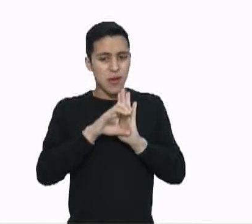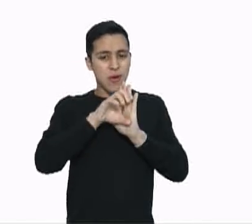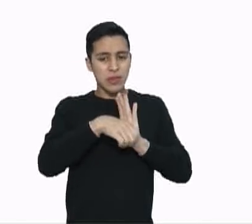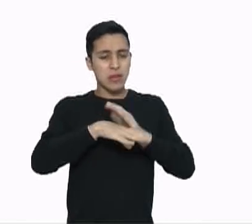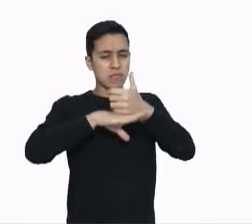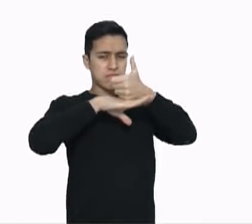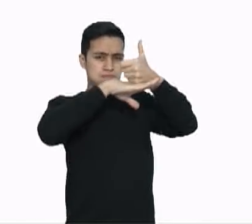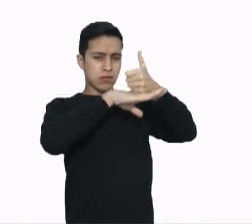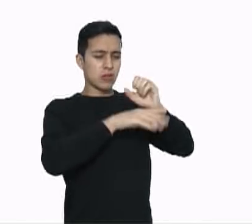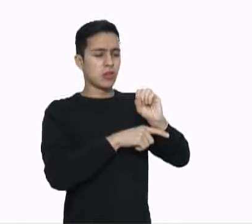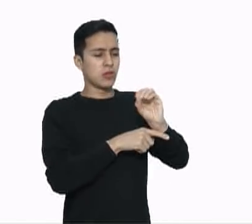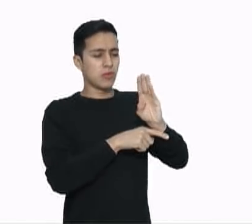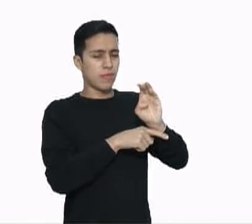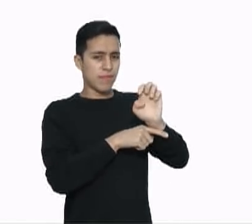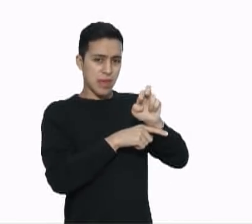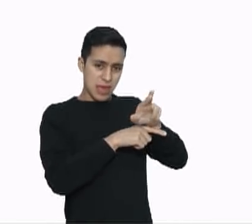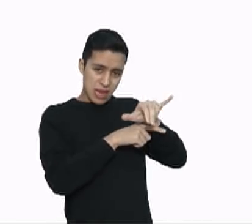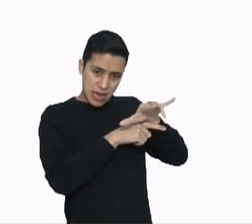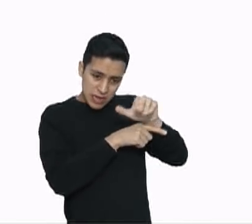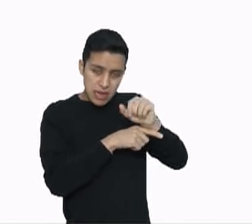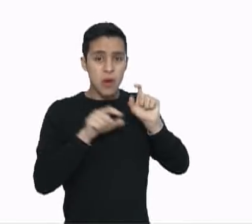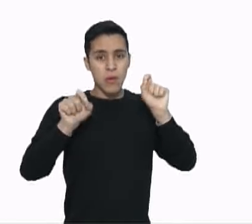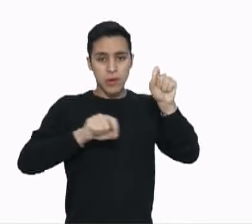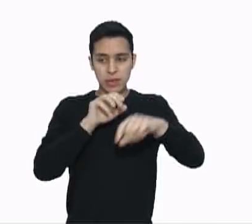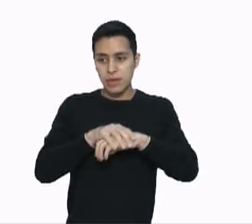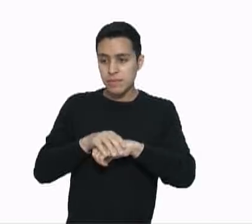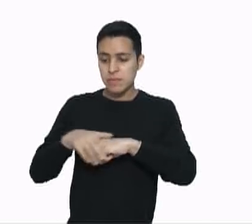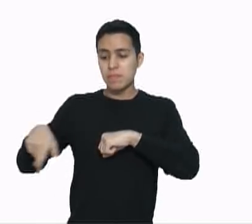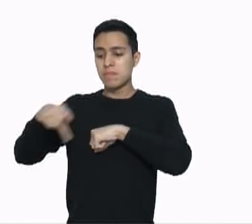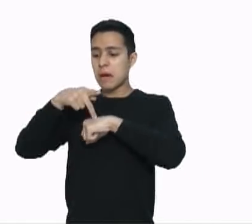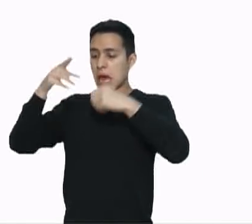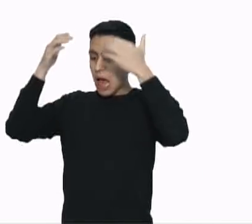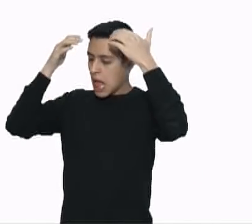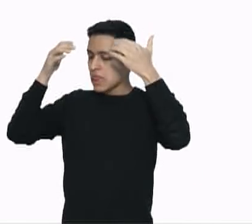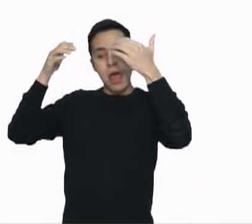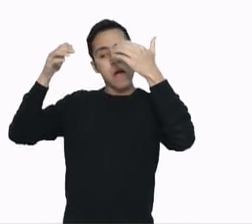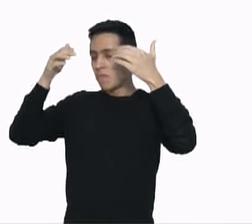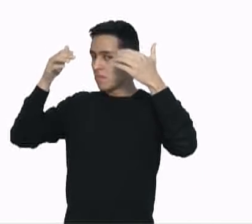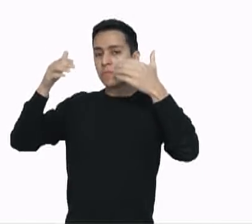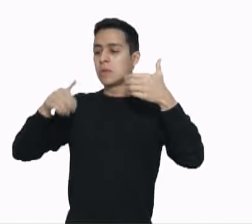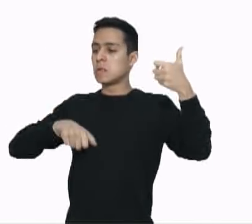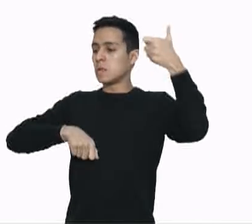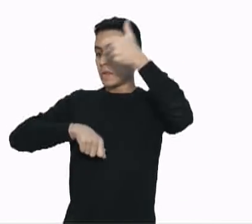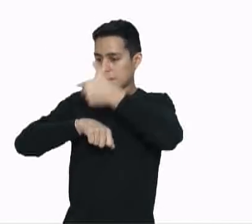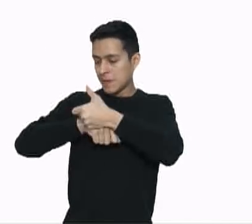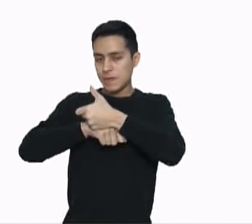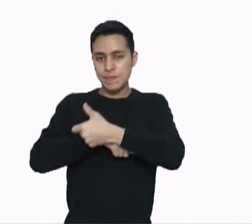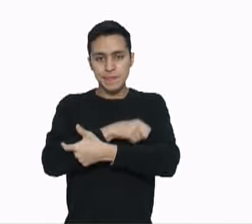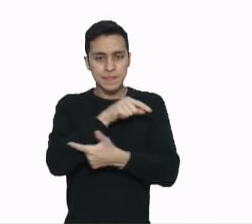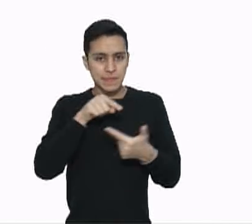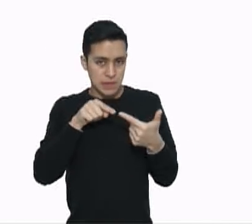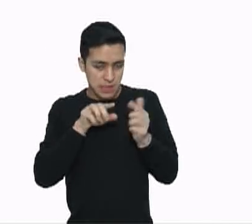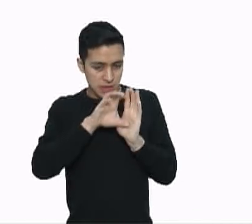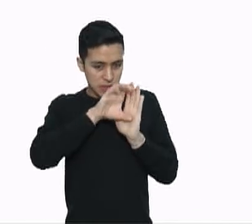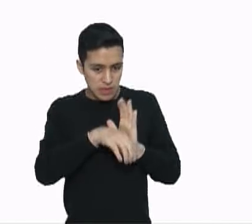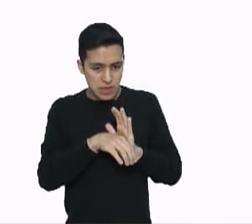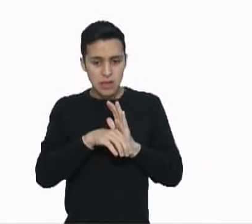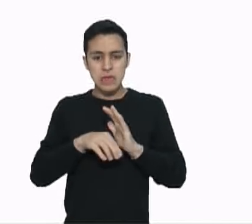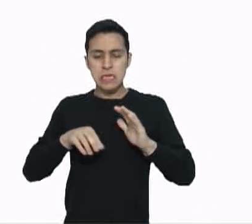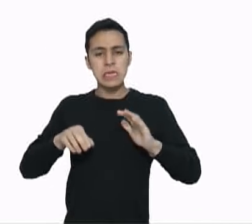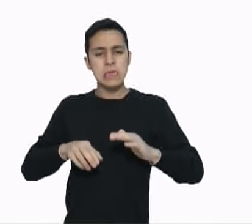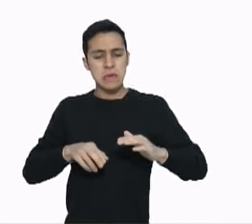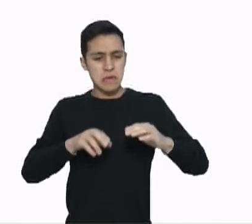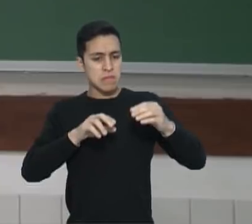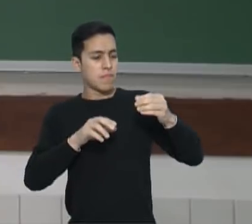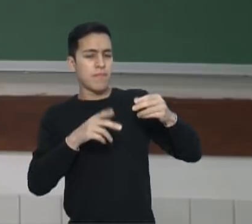soberania, que significa um país não estar subordinado a outro, de maneira geral, e o conceito de